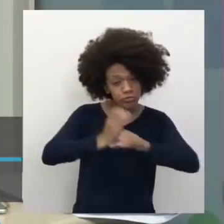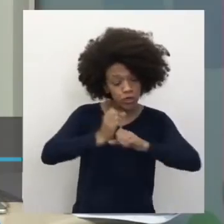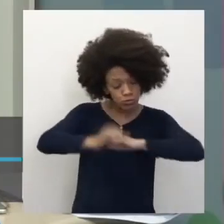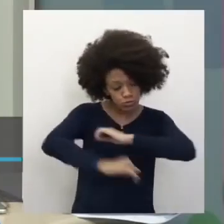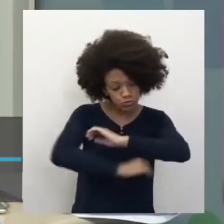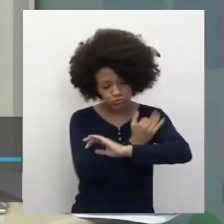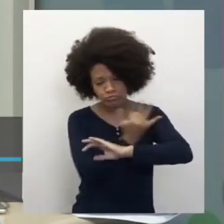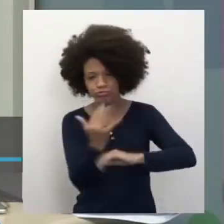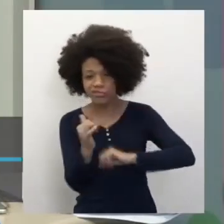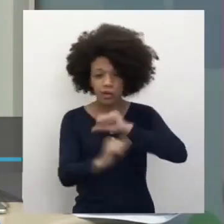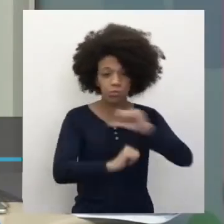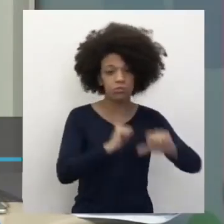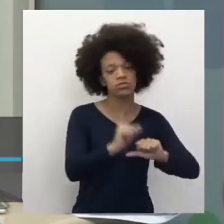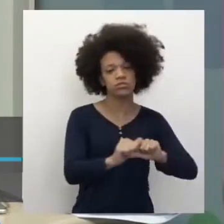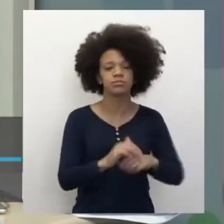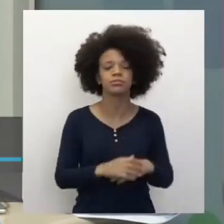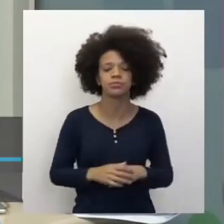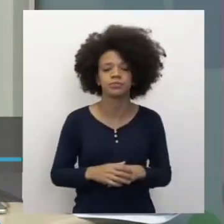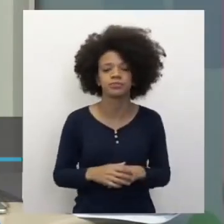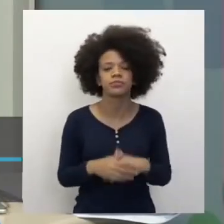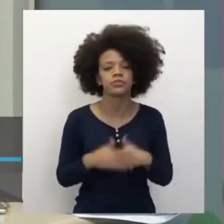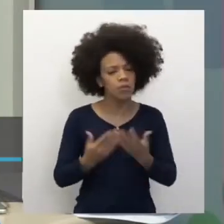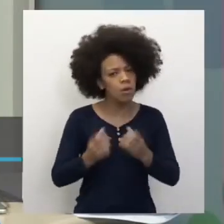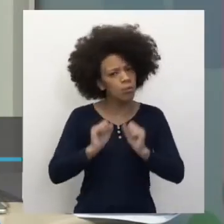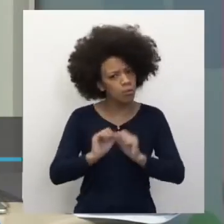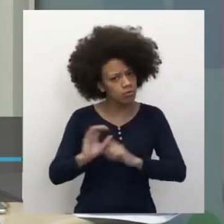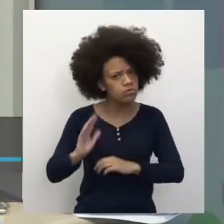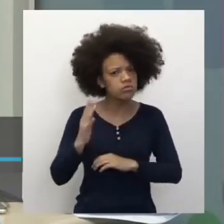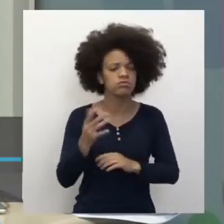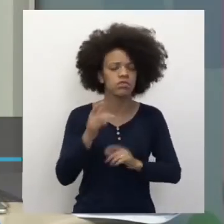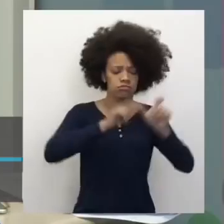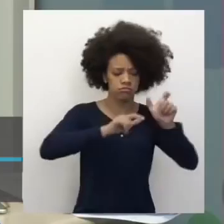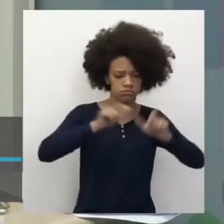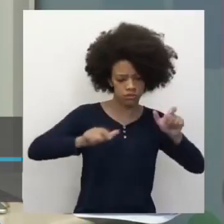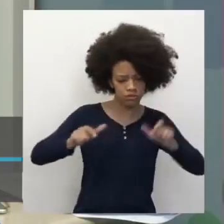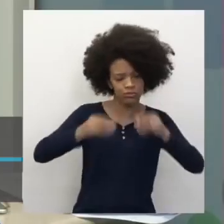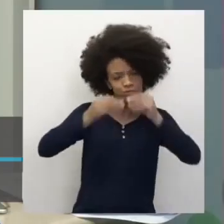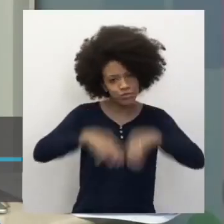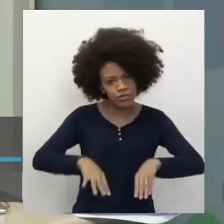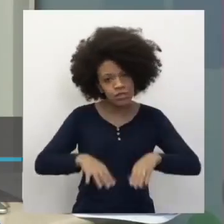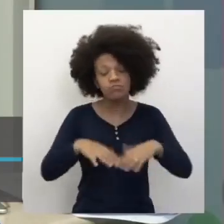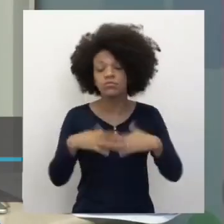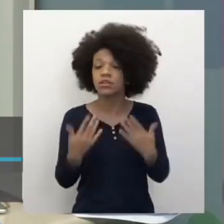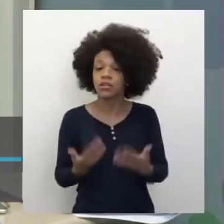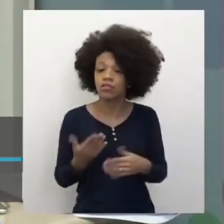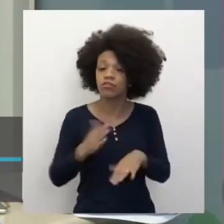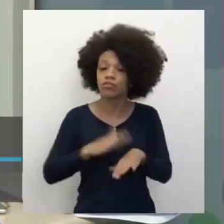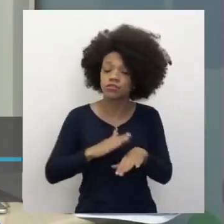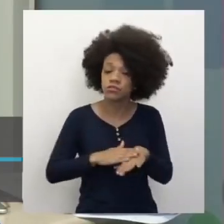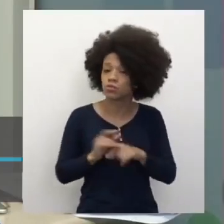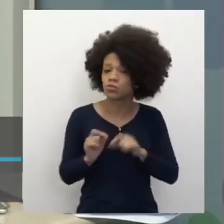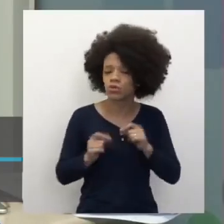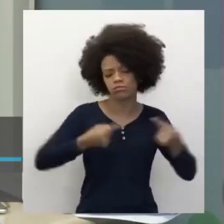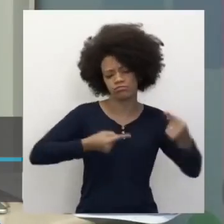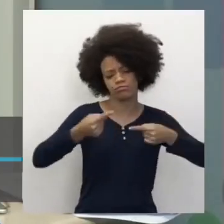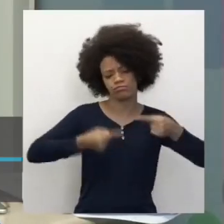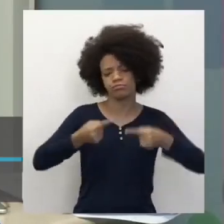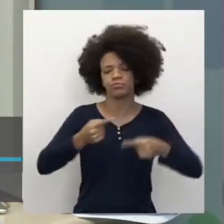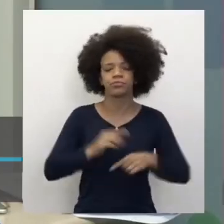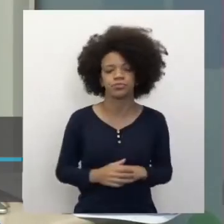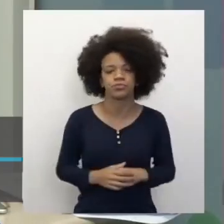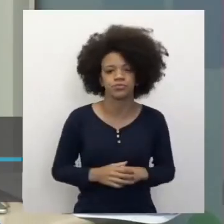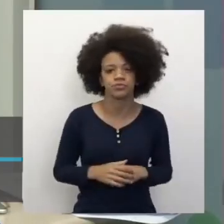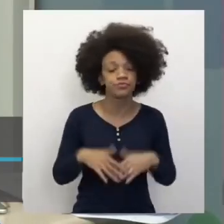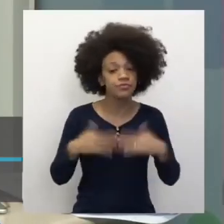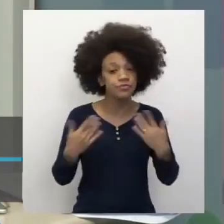tá? Como isso daí pode afetar, né, as populações e tudo mais, que é justamente o que a gente está fazendo aí, é justamente o que a gente está discutindo. E